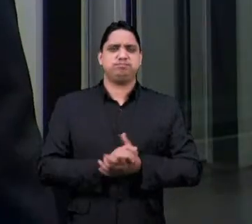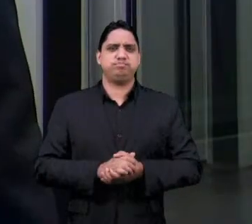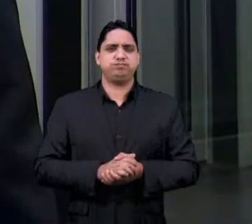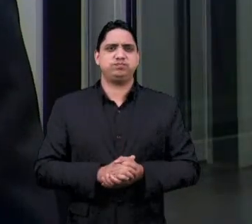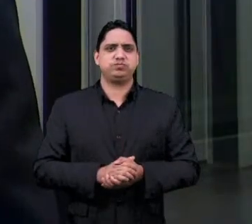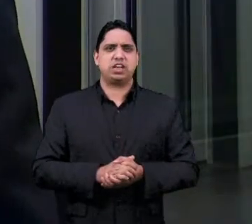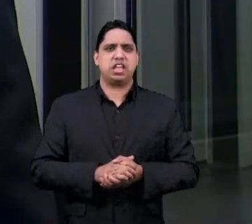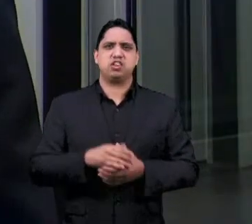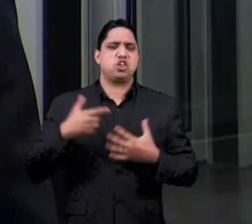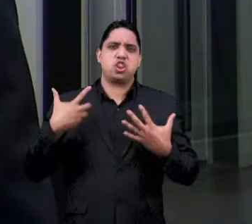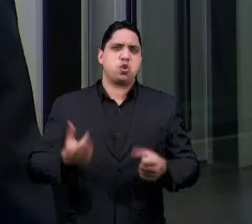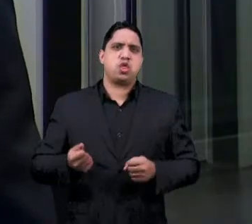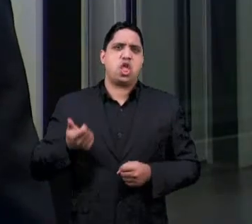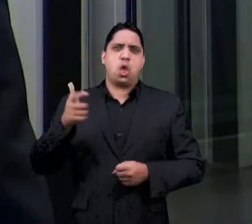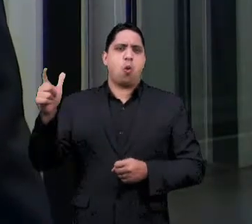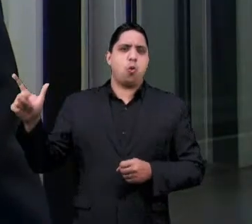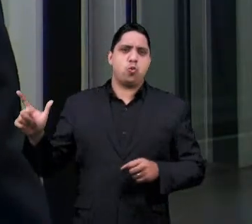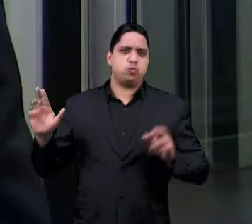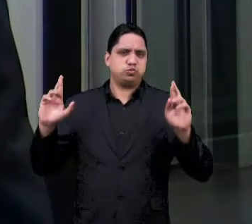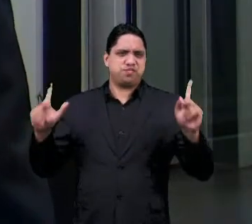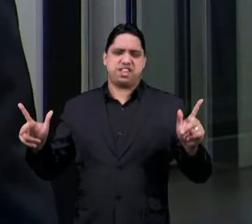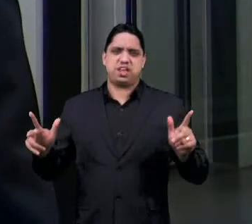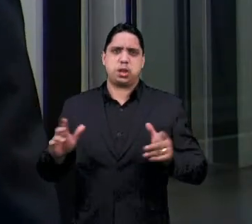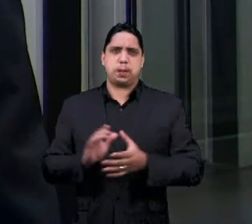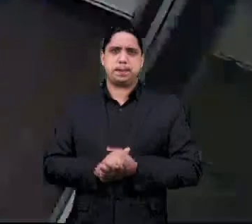Nós não aceitávamos outra coisa diferente. Amém.